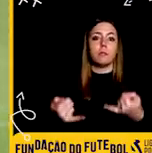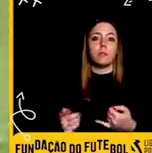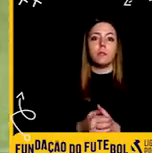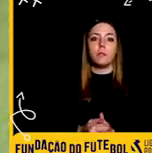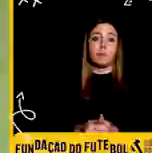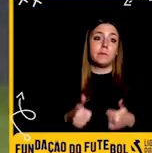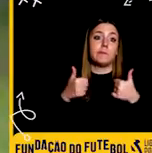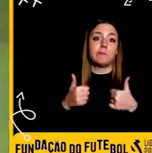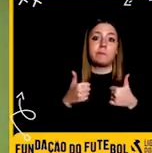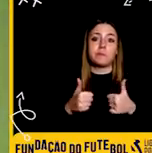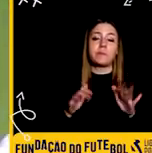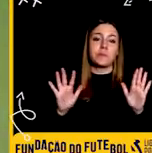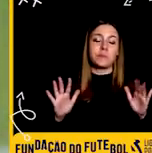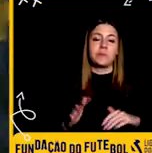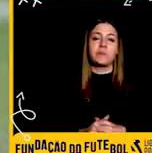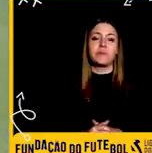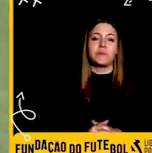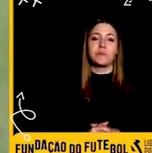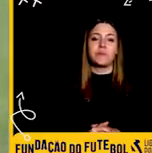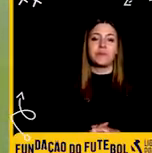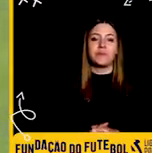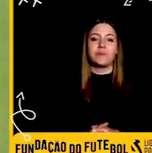seguir. Pá, e felizmente,